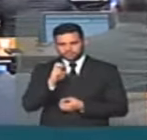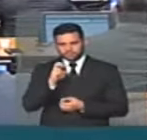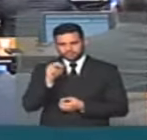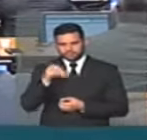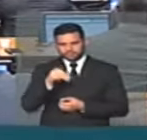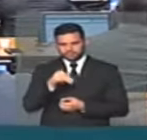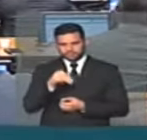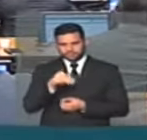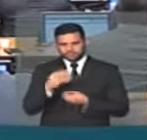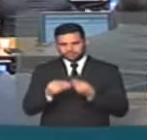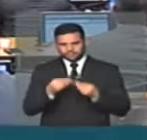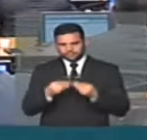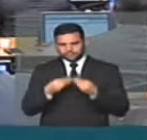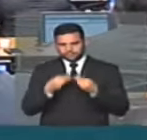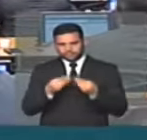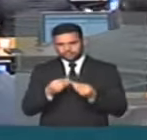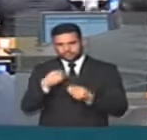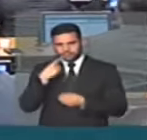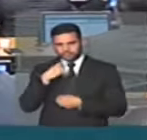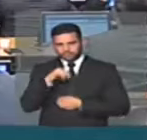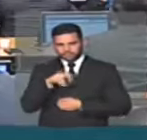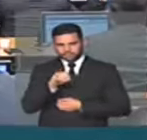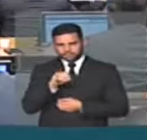5 minutos. Como foi dado.